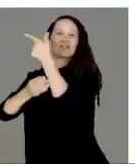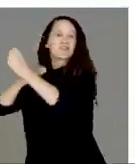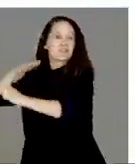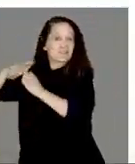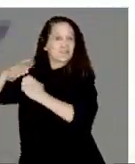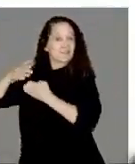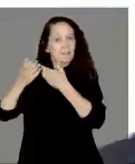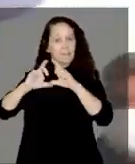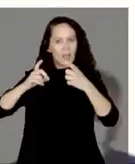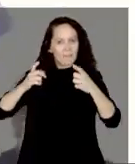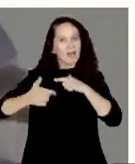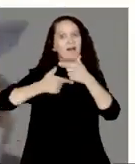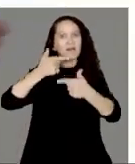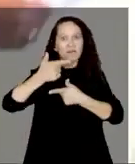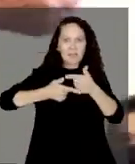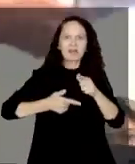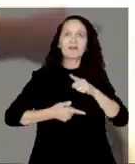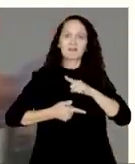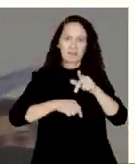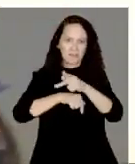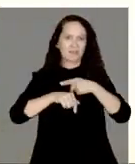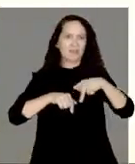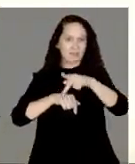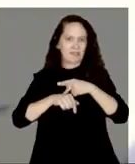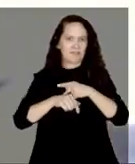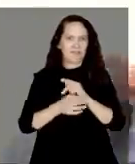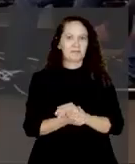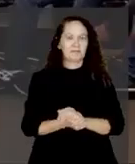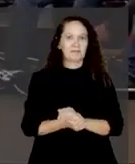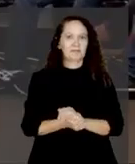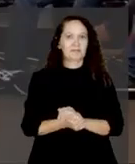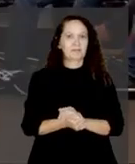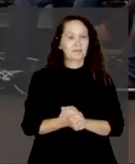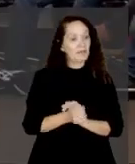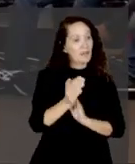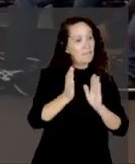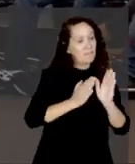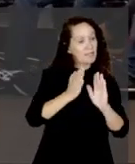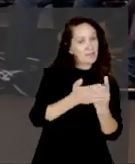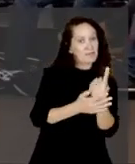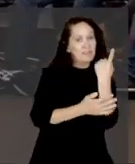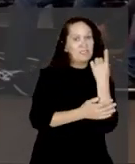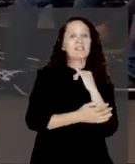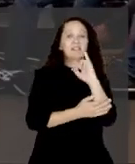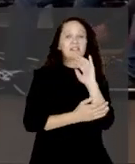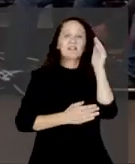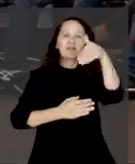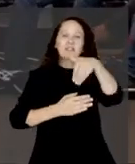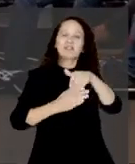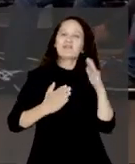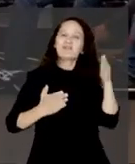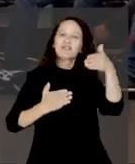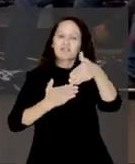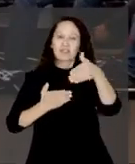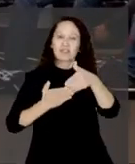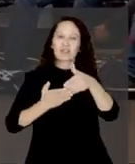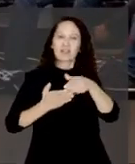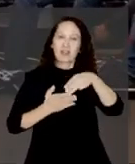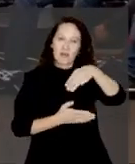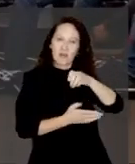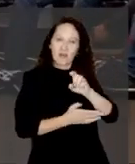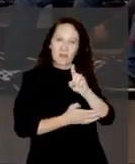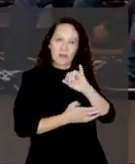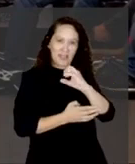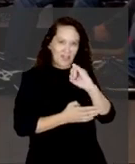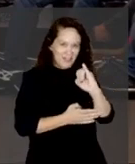apenas, sabe, ganhar um bom salário, ter emprego e trabalhar. Mas não é só isso. A democracia é